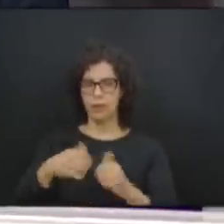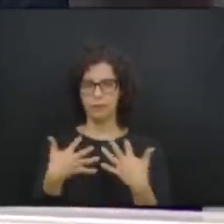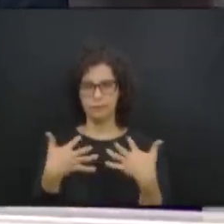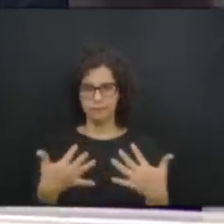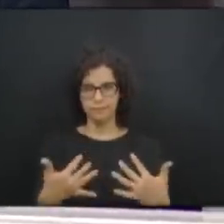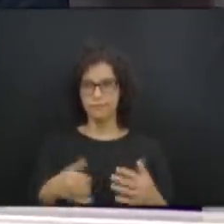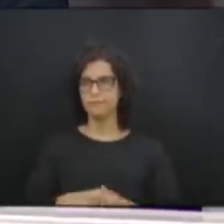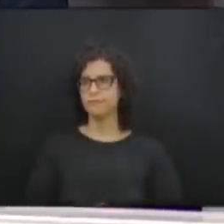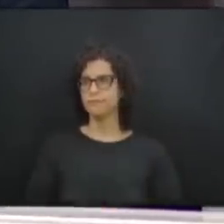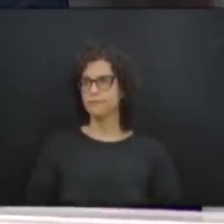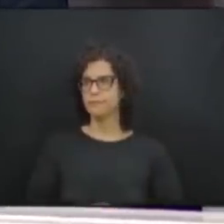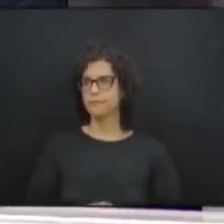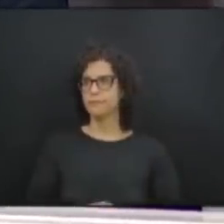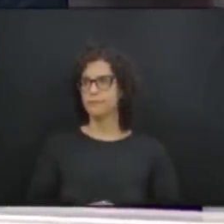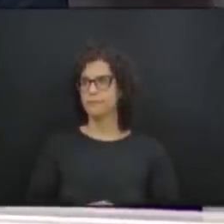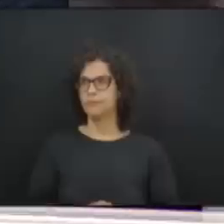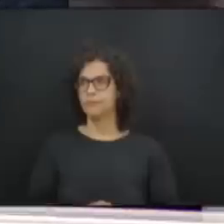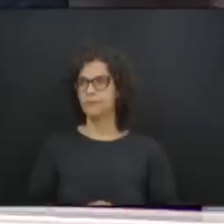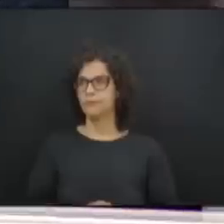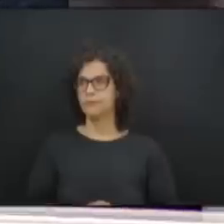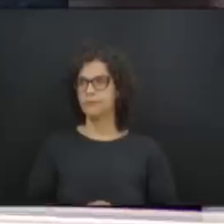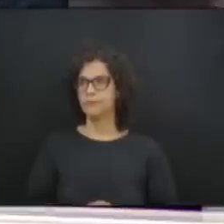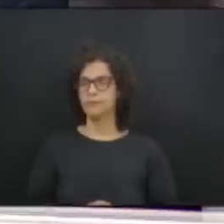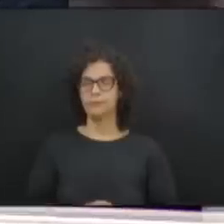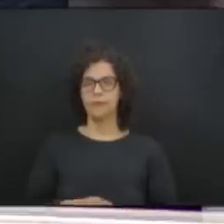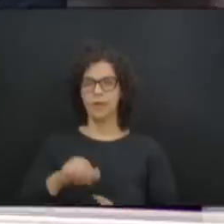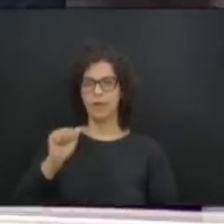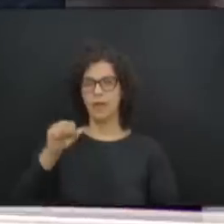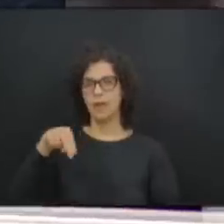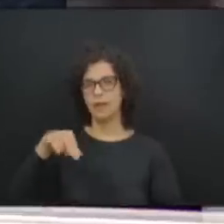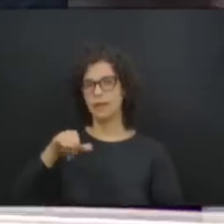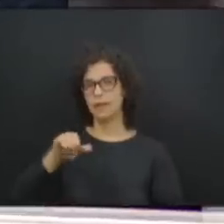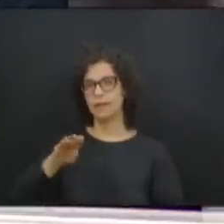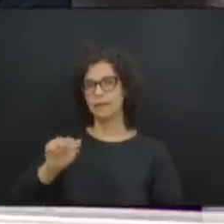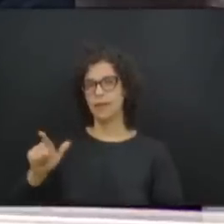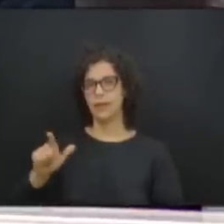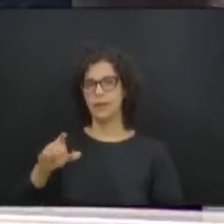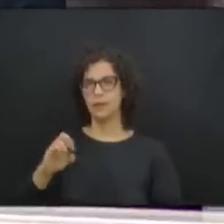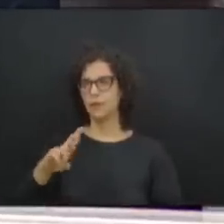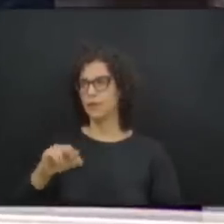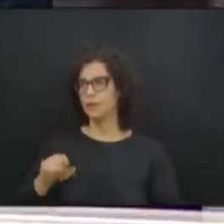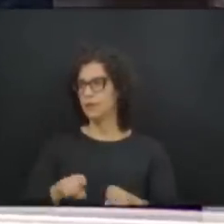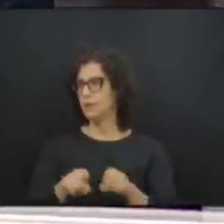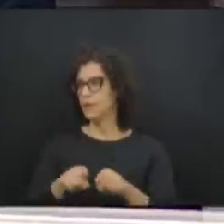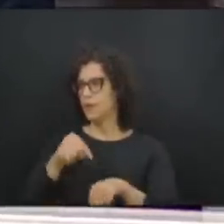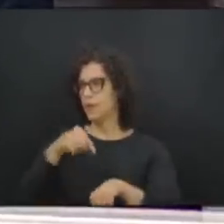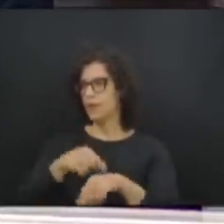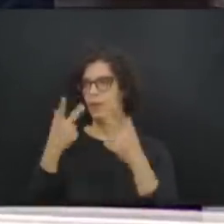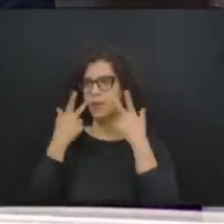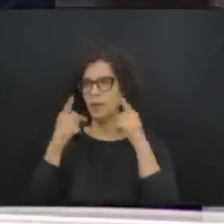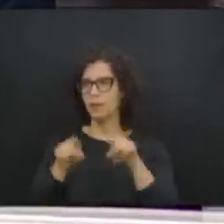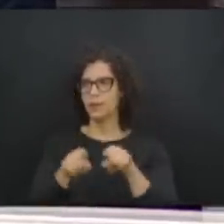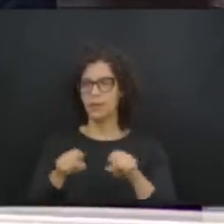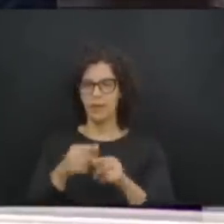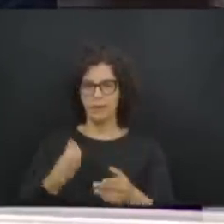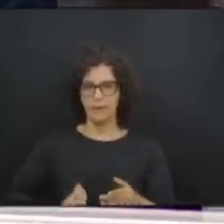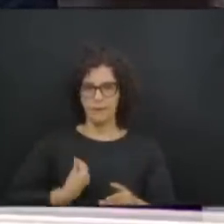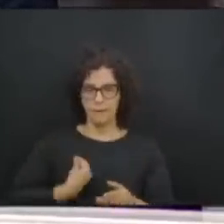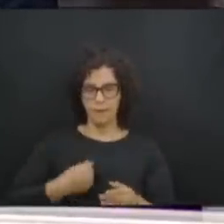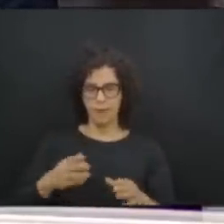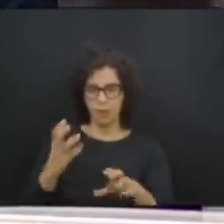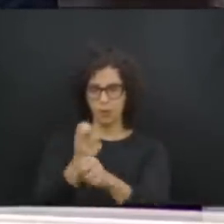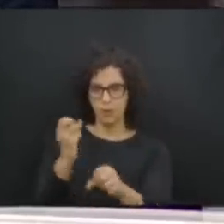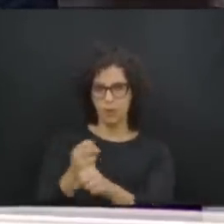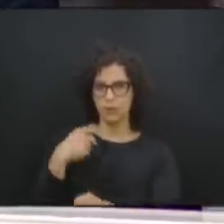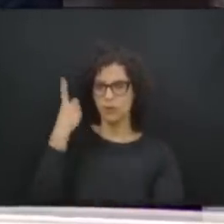plenário do Legislativo o presidente Aníbal Khury a hora regimental foi registrado o